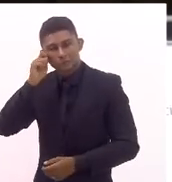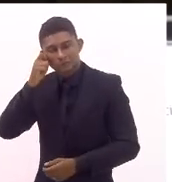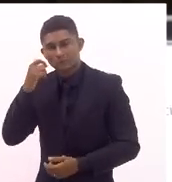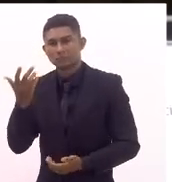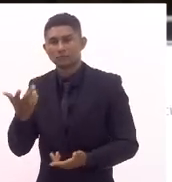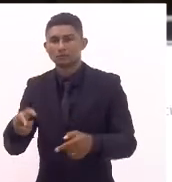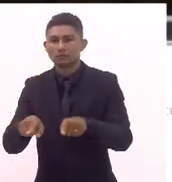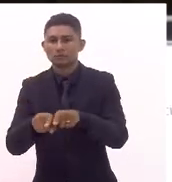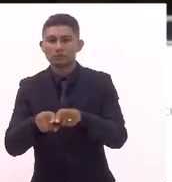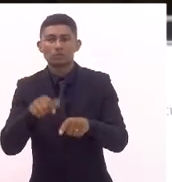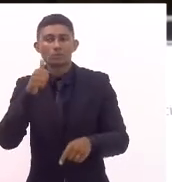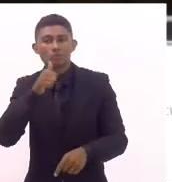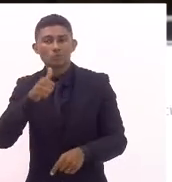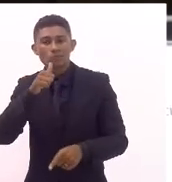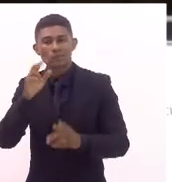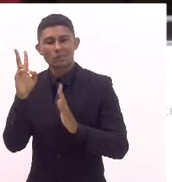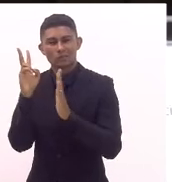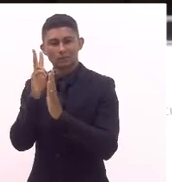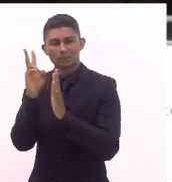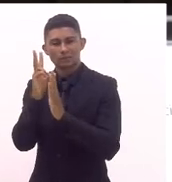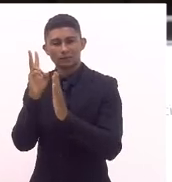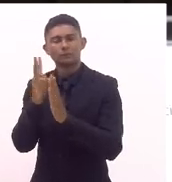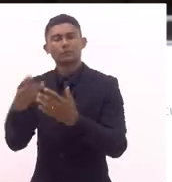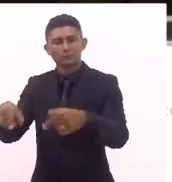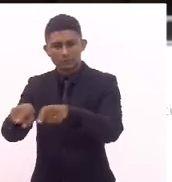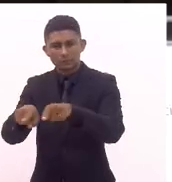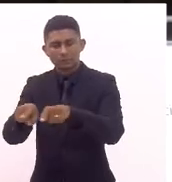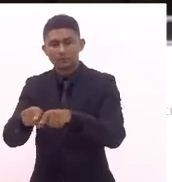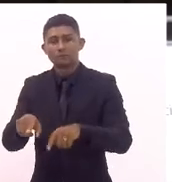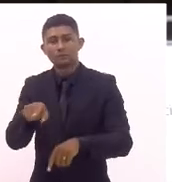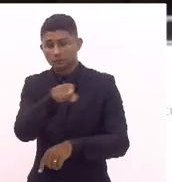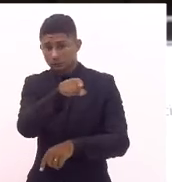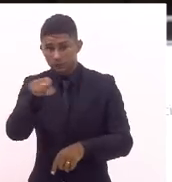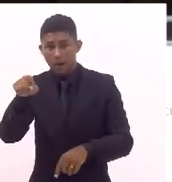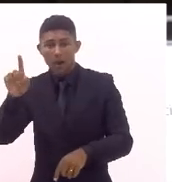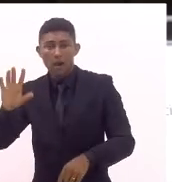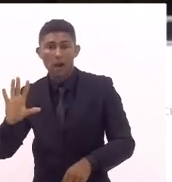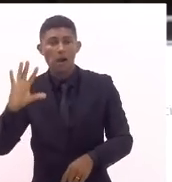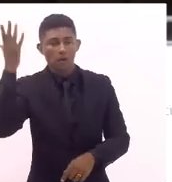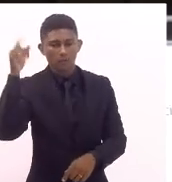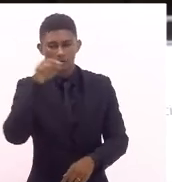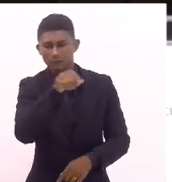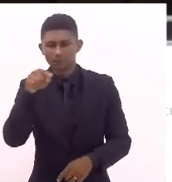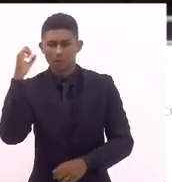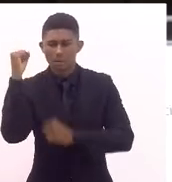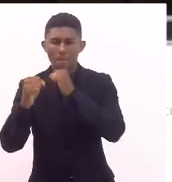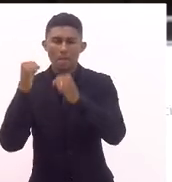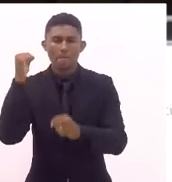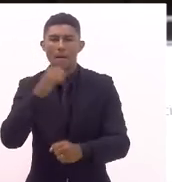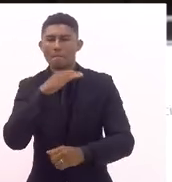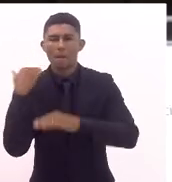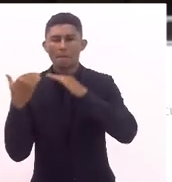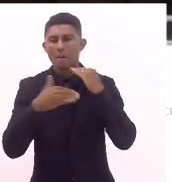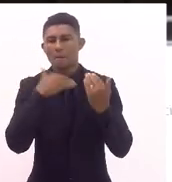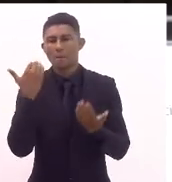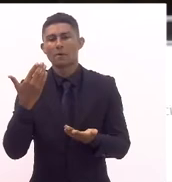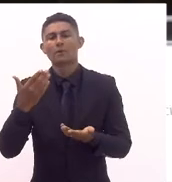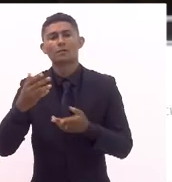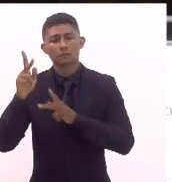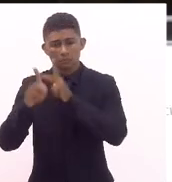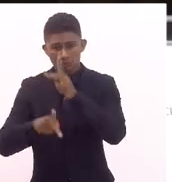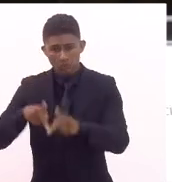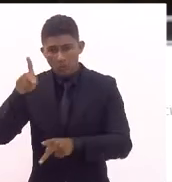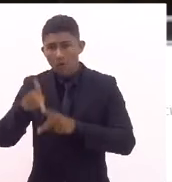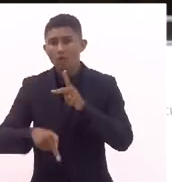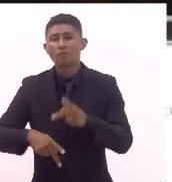e as mulheres indígenas também que muitas foram tiradas vidas nesse Território que são os nossos povos originarios